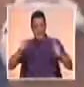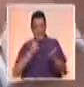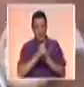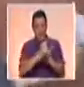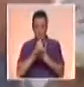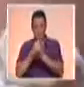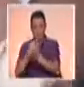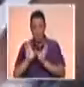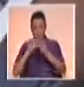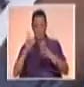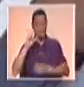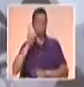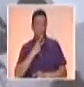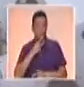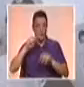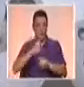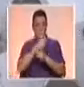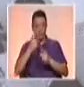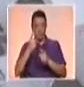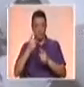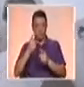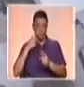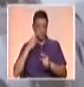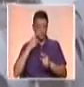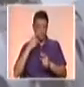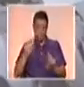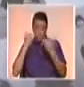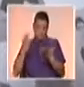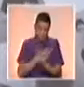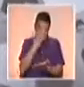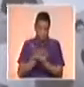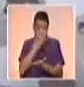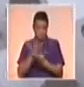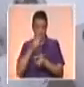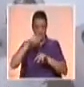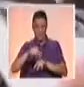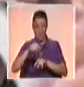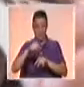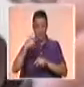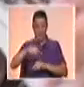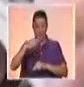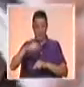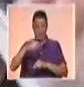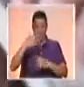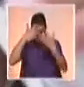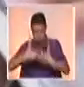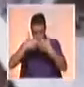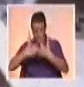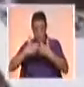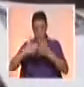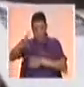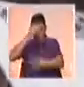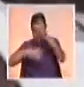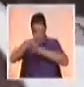para a comunidade surda. É, portanto, um manual de consulta que as pessoas terão ali à mão para verificar se tenham dúvidas ou que estejam a